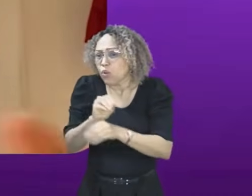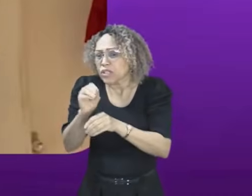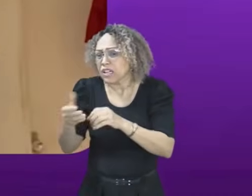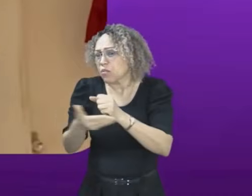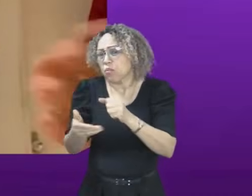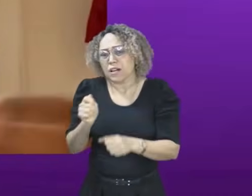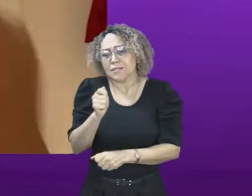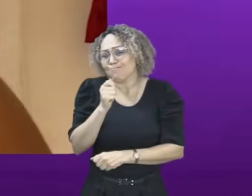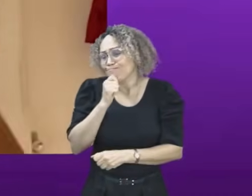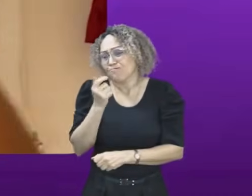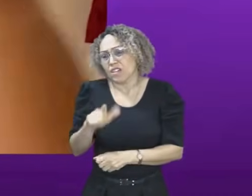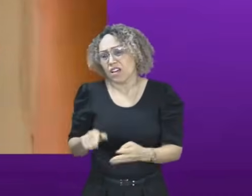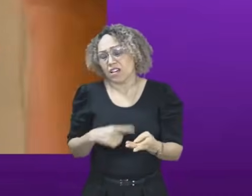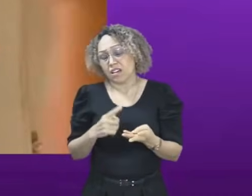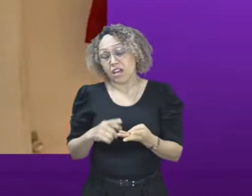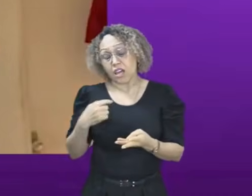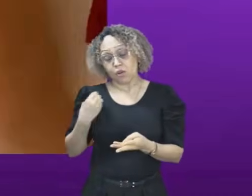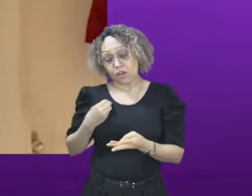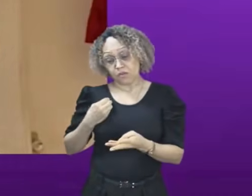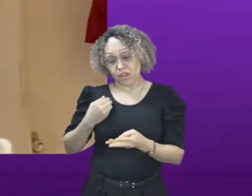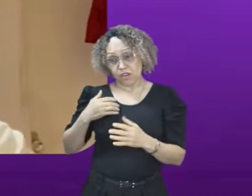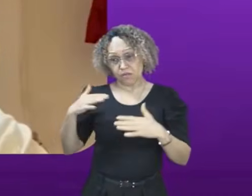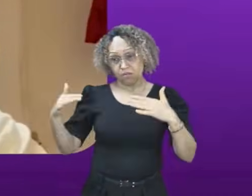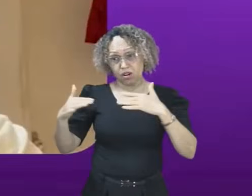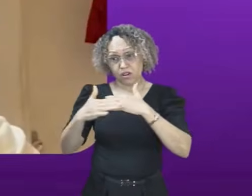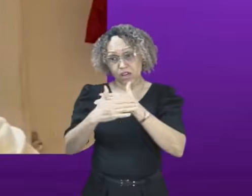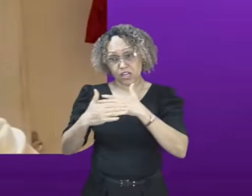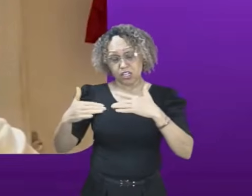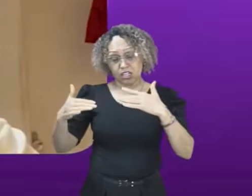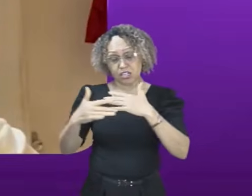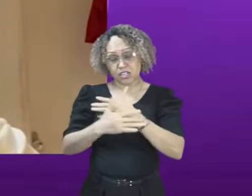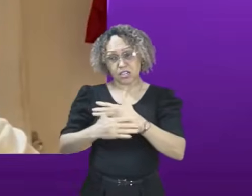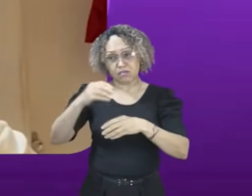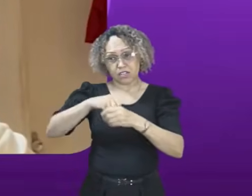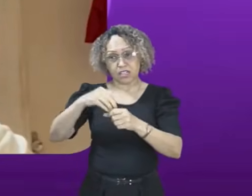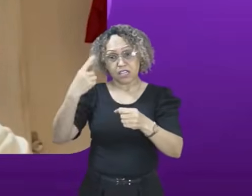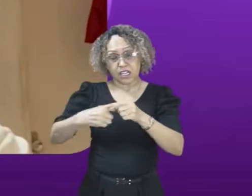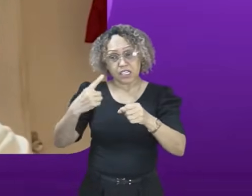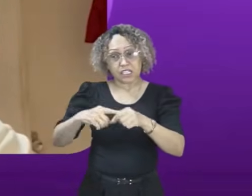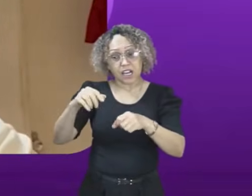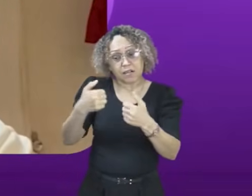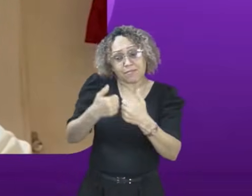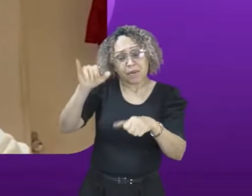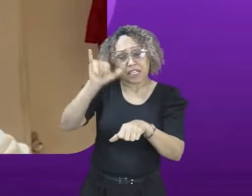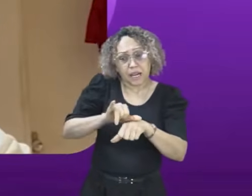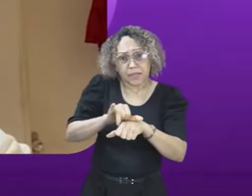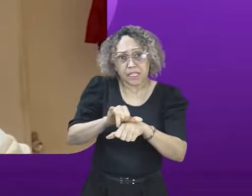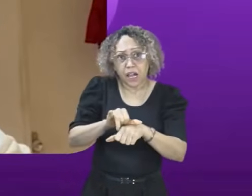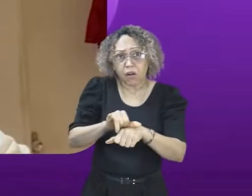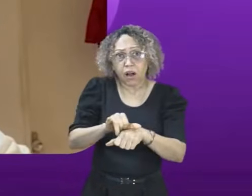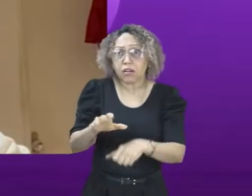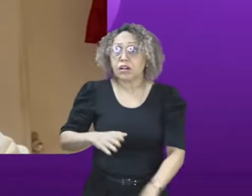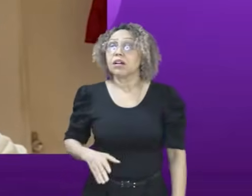uma região metropolitana. Imagine só quem está em territórios interiorizados, né? Então, é